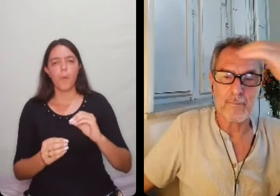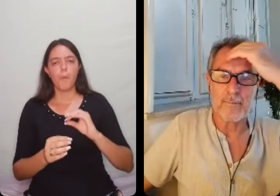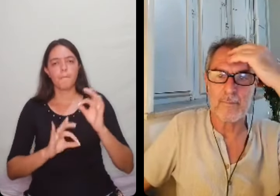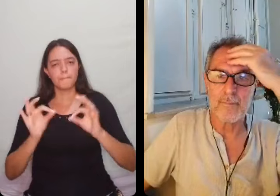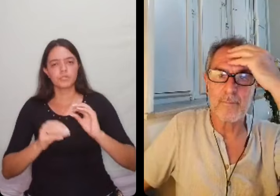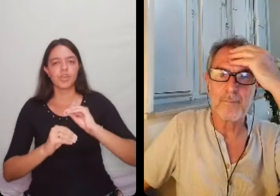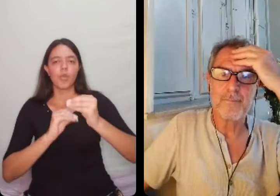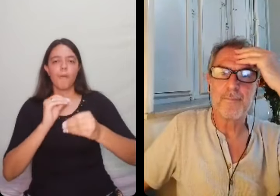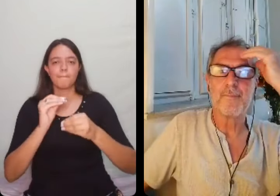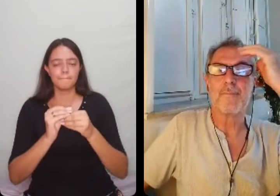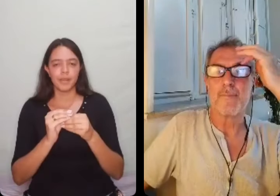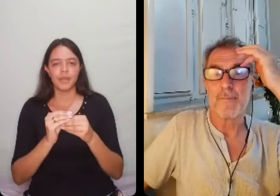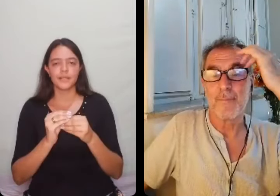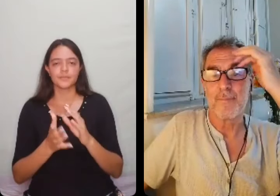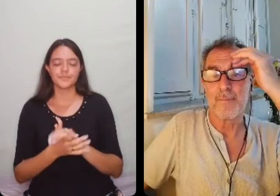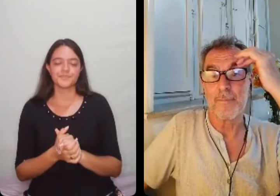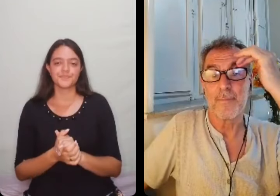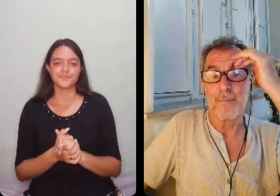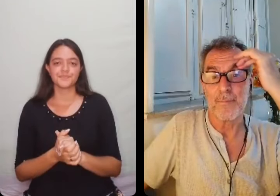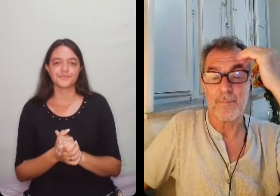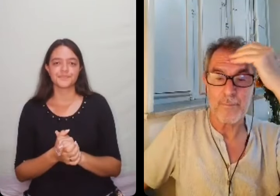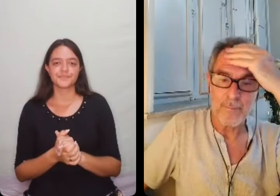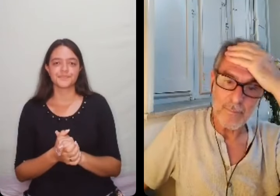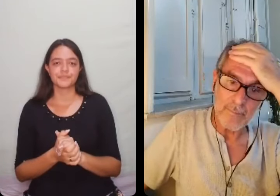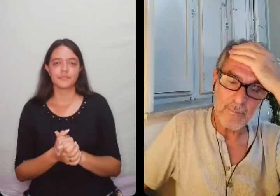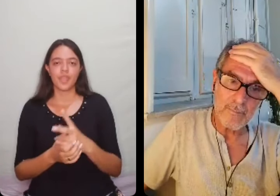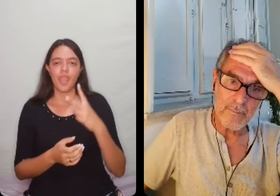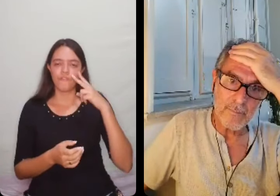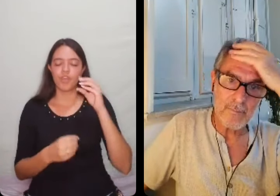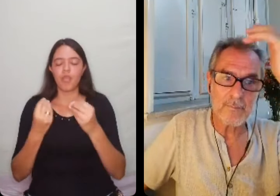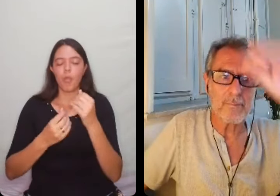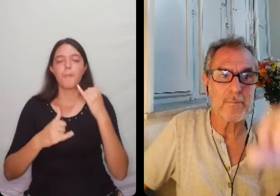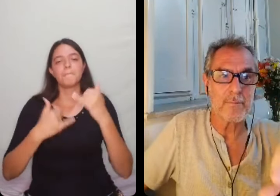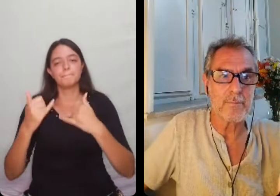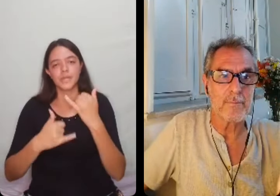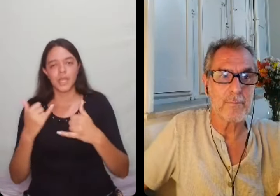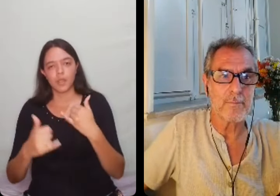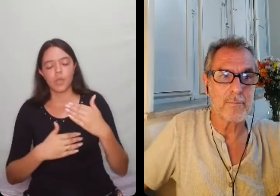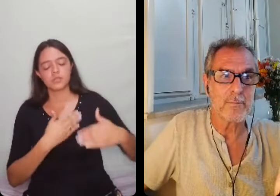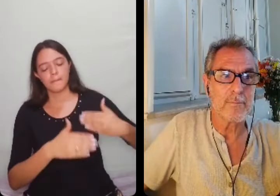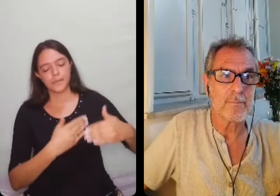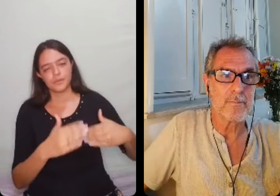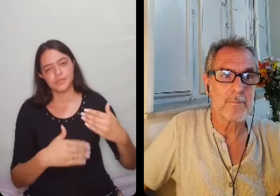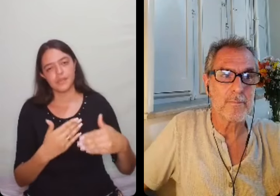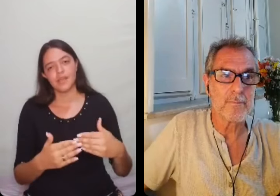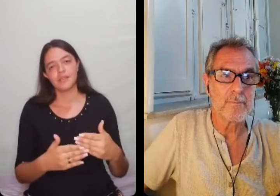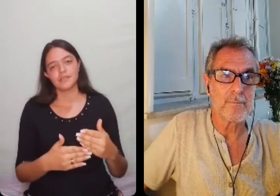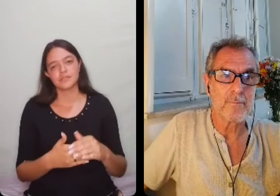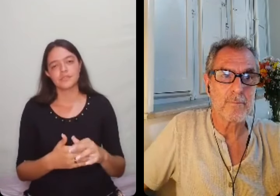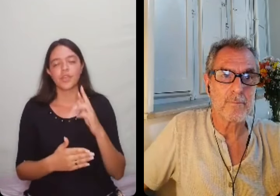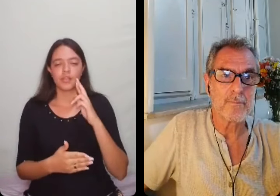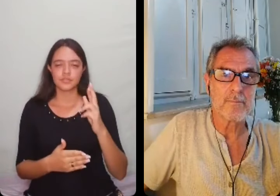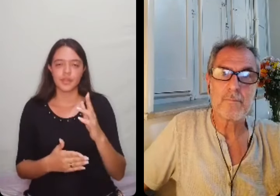brincadeira, né, esse grande processo para de fato ver o resultado. Então,